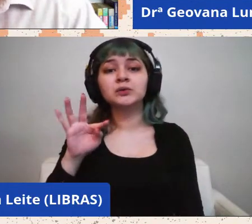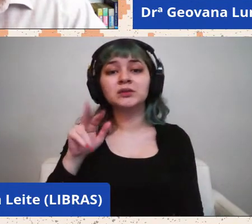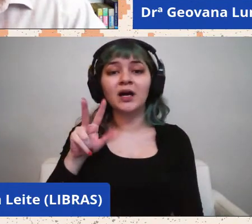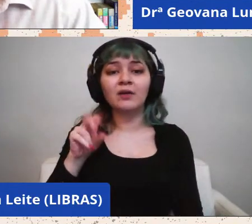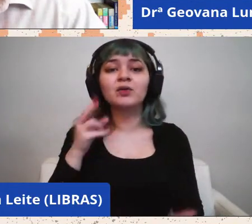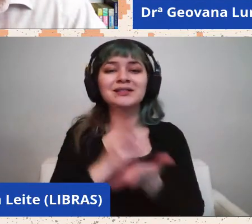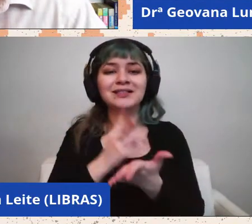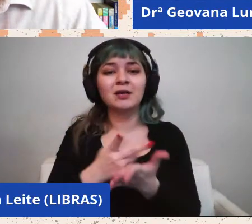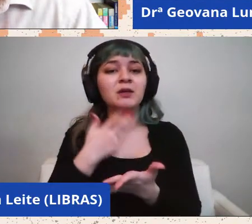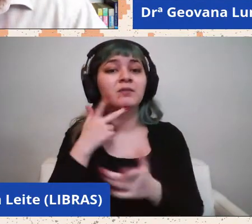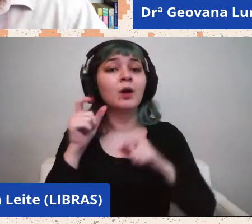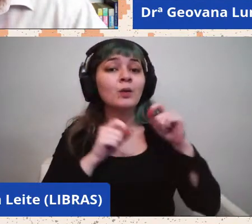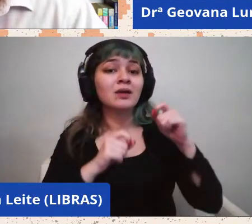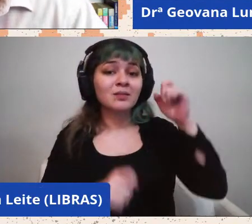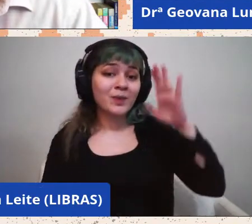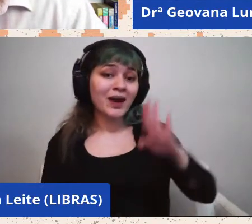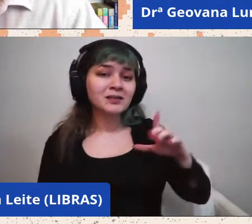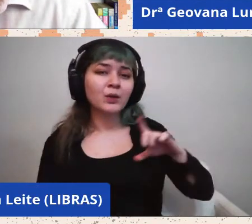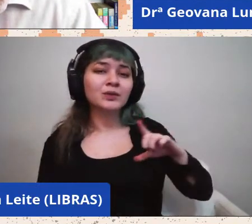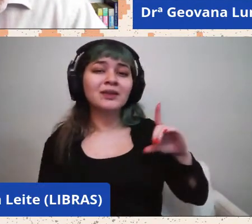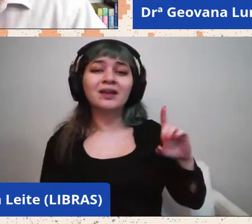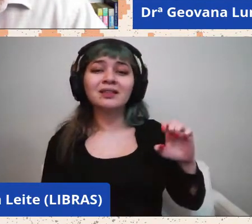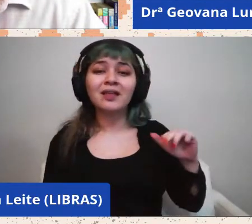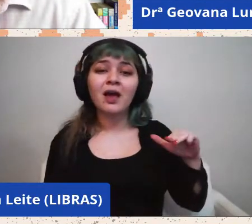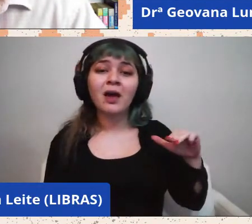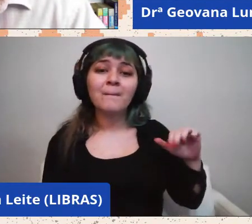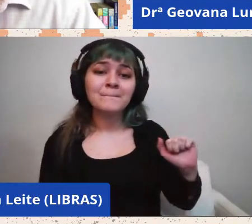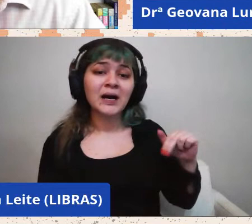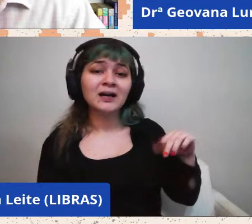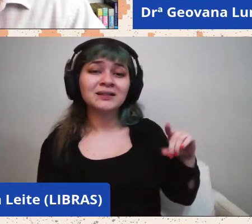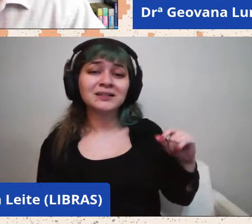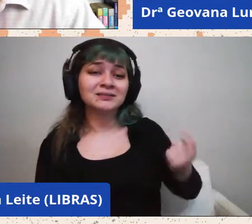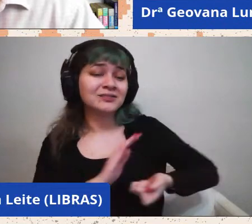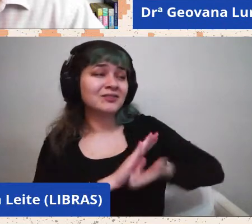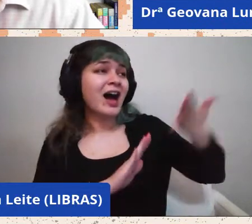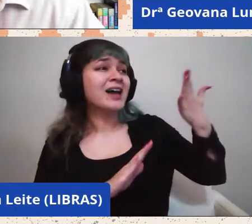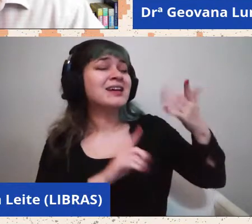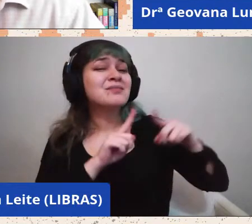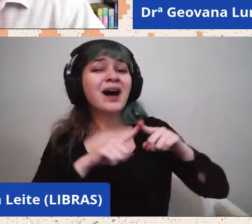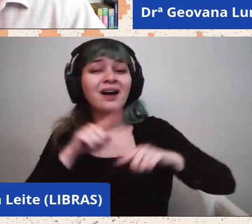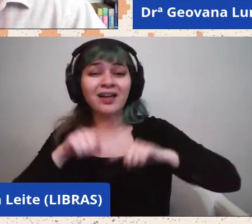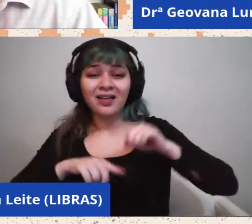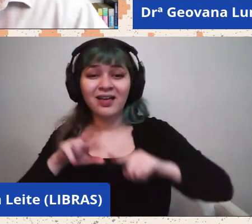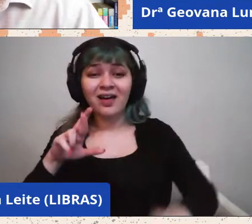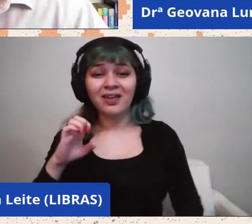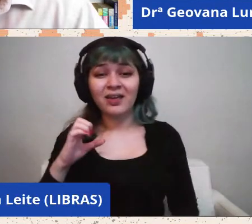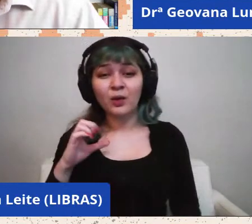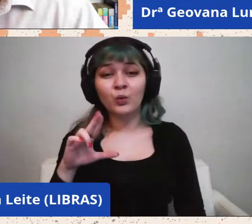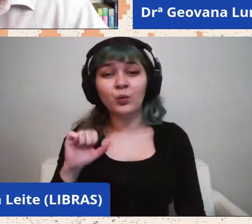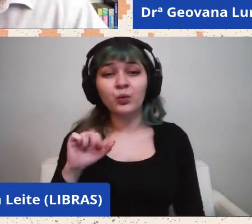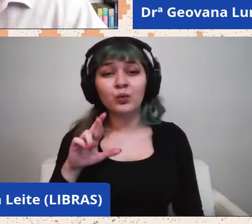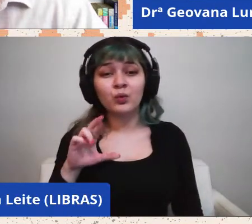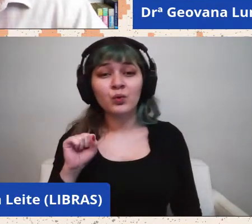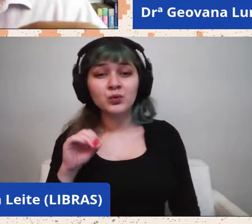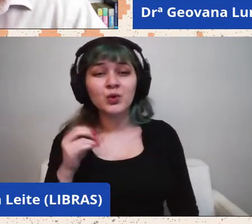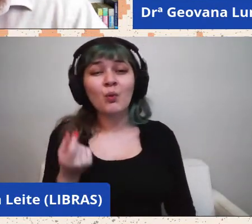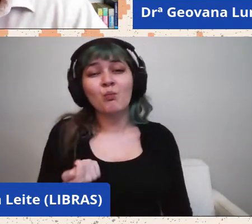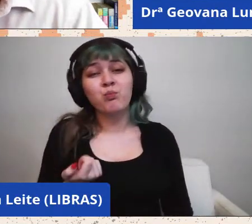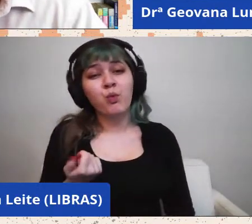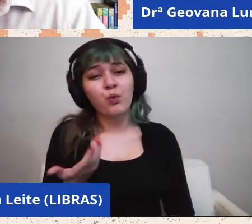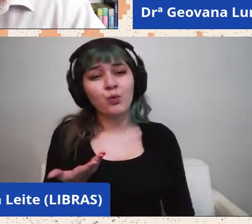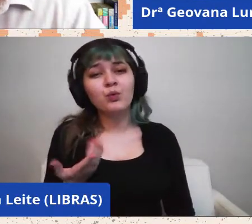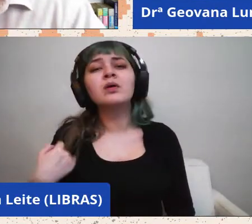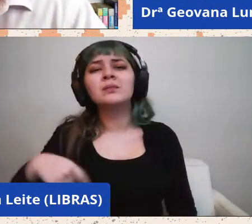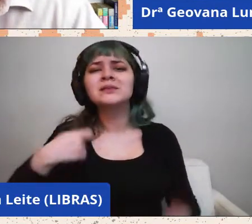nós temos demandas enormes e recursos muito escassos. Então, nós temos que fazer